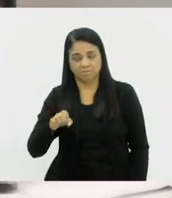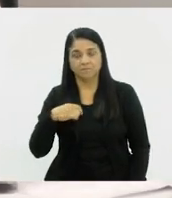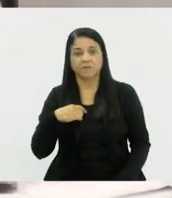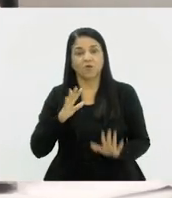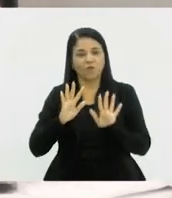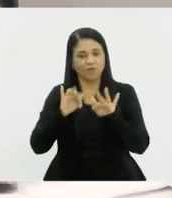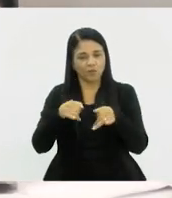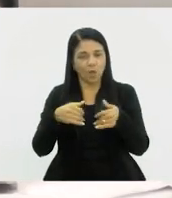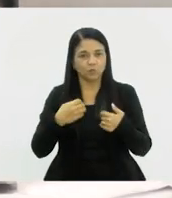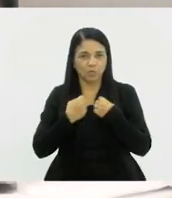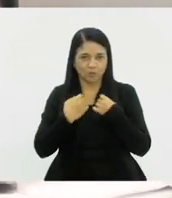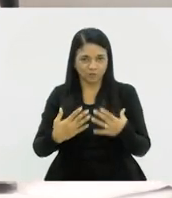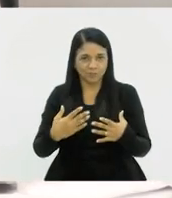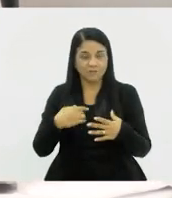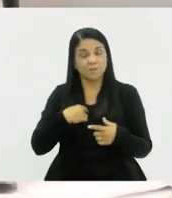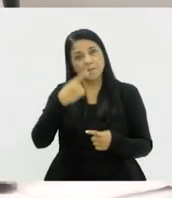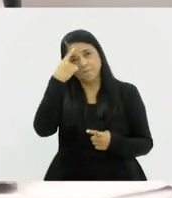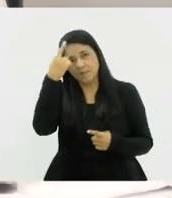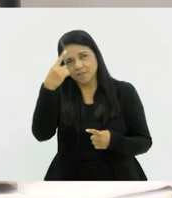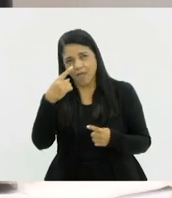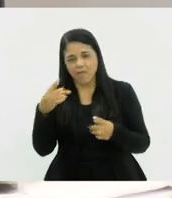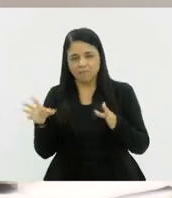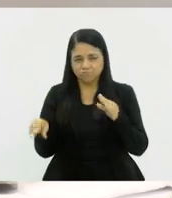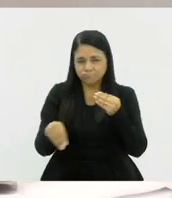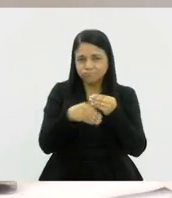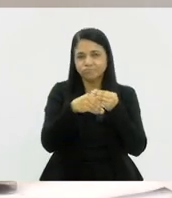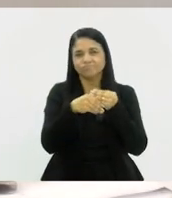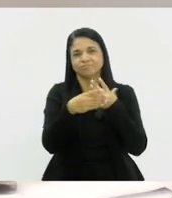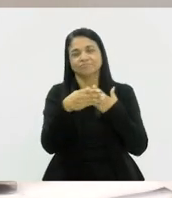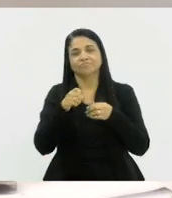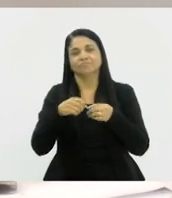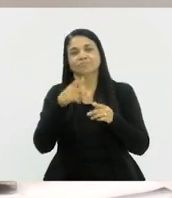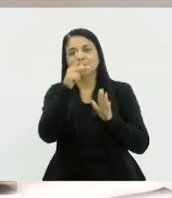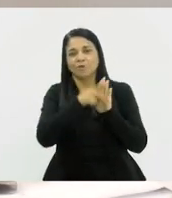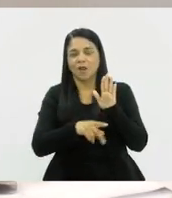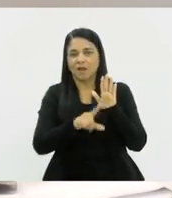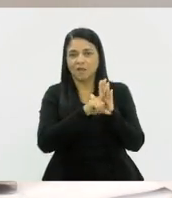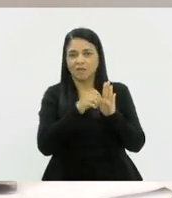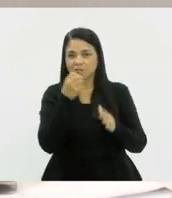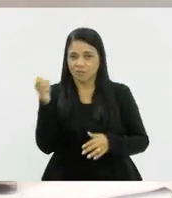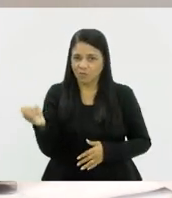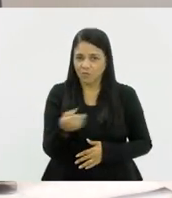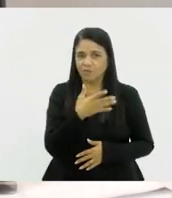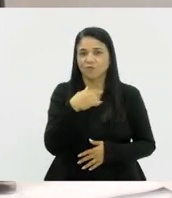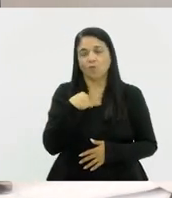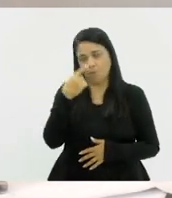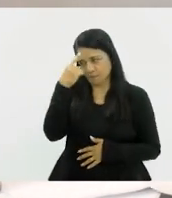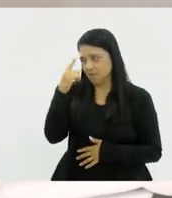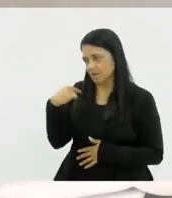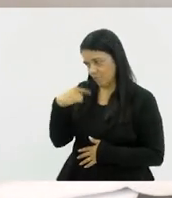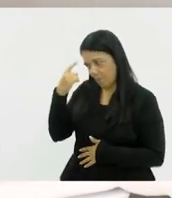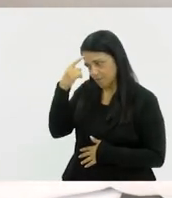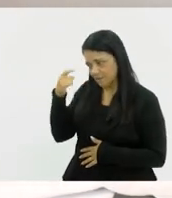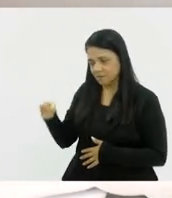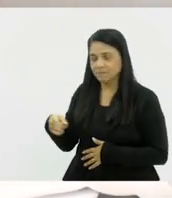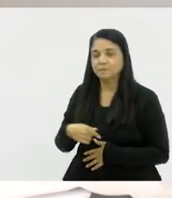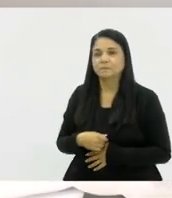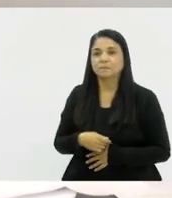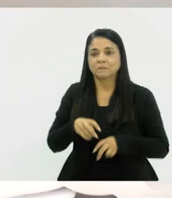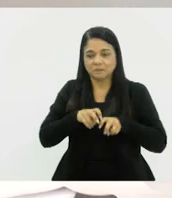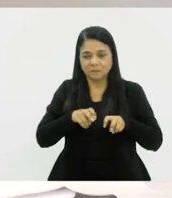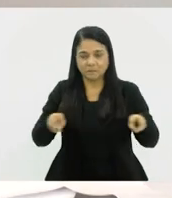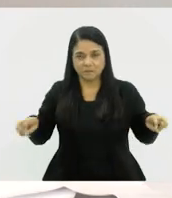você dá uma ideia para um projeto de lei novo você sempre dá boas ideias vamos vou passar Eh vamos ouvir todos aqui da